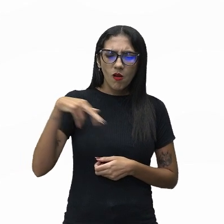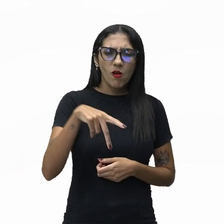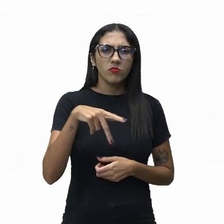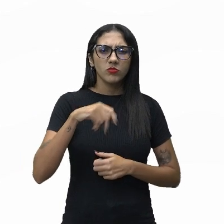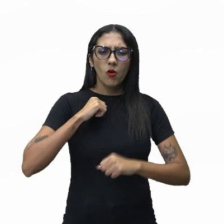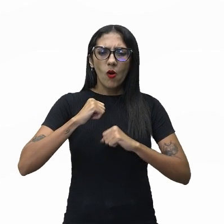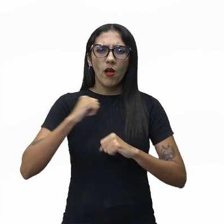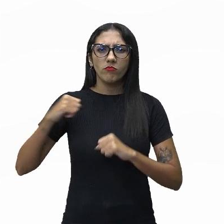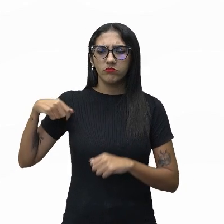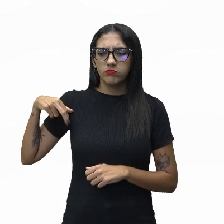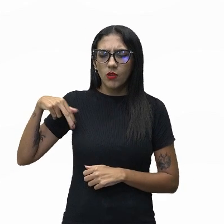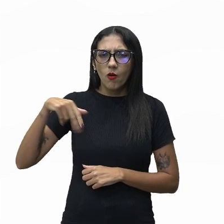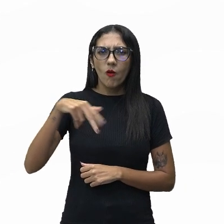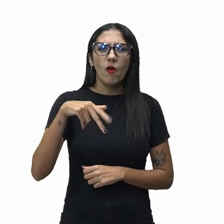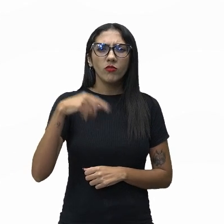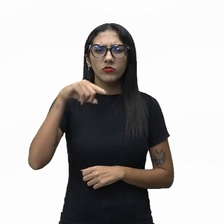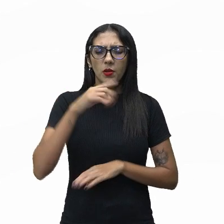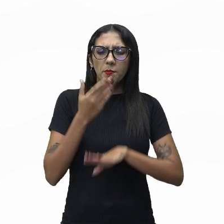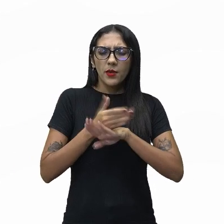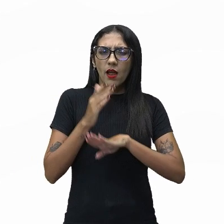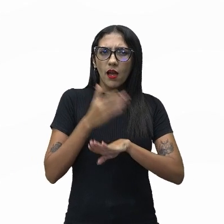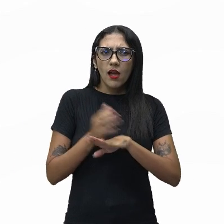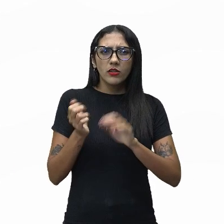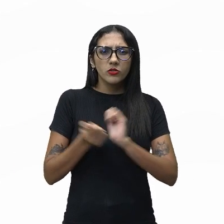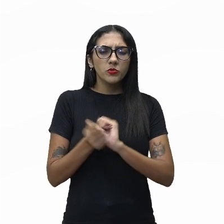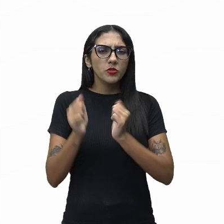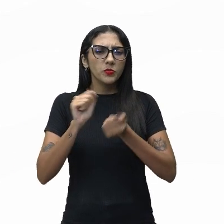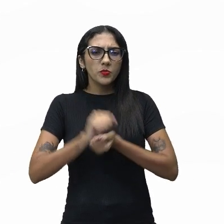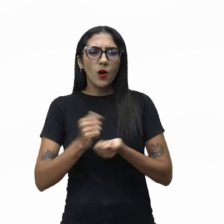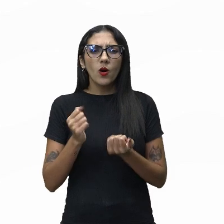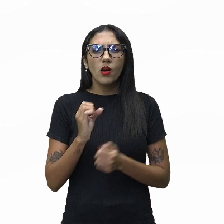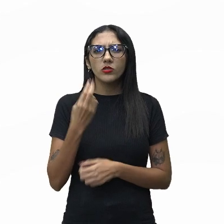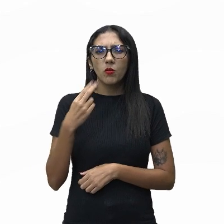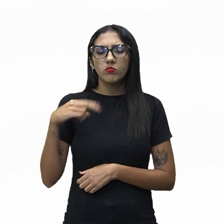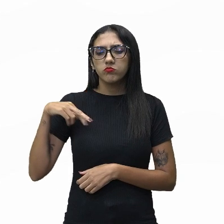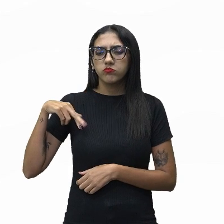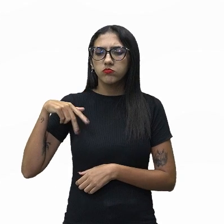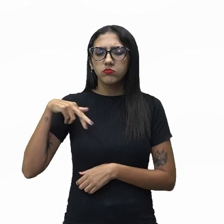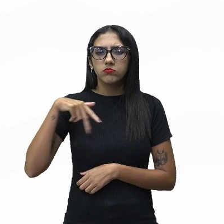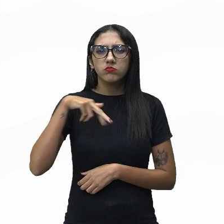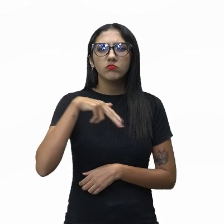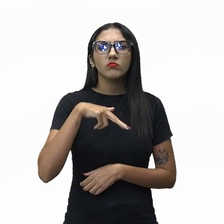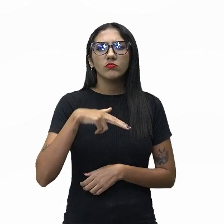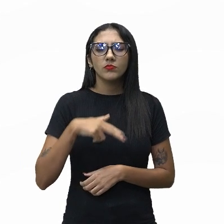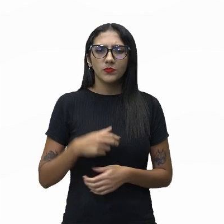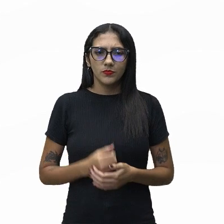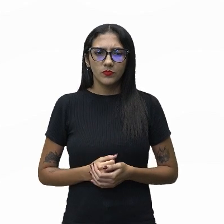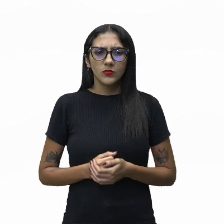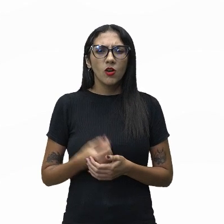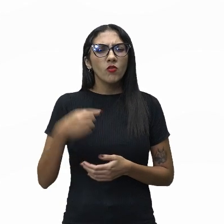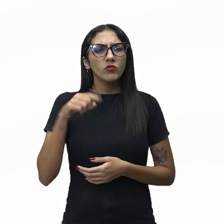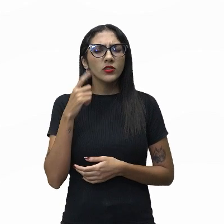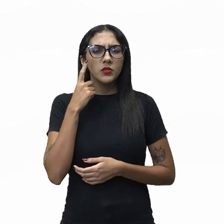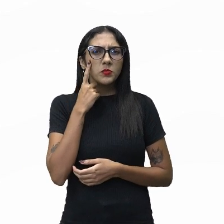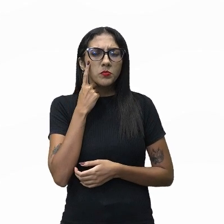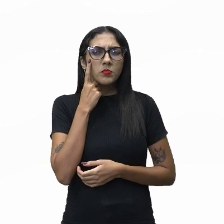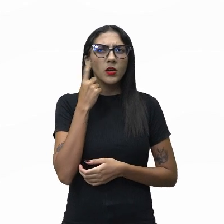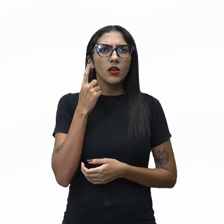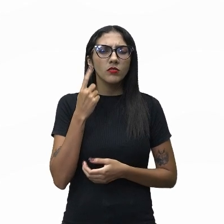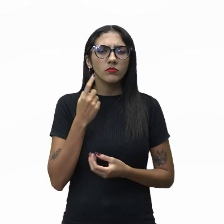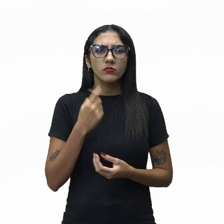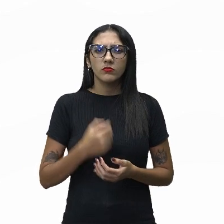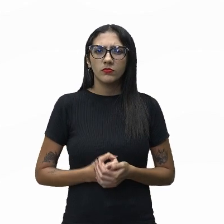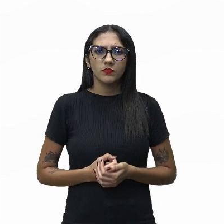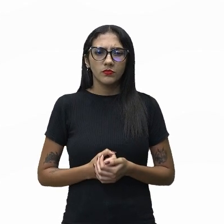atividade física, durante o esporte, durante a sua caminhada, sua corrida, né? Você já parou para se perguntar por que as